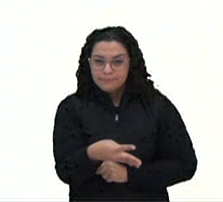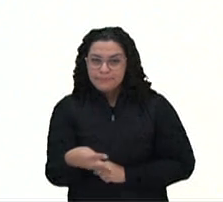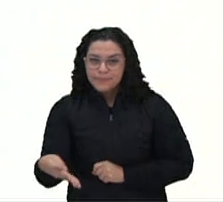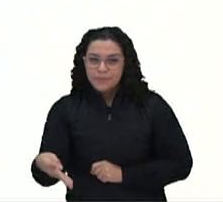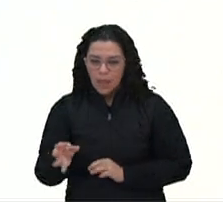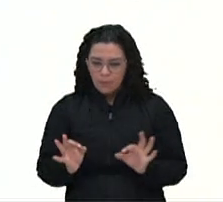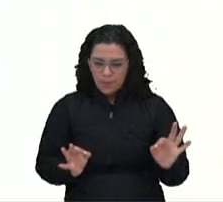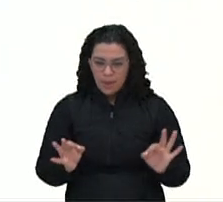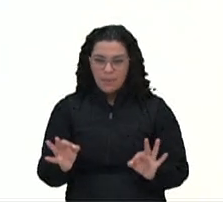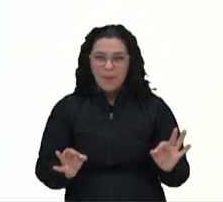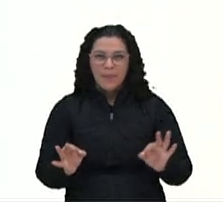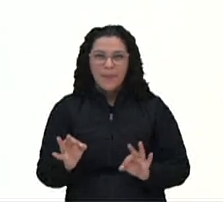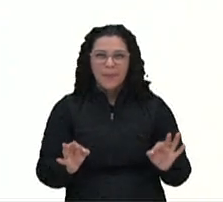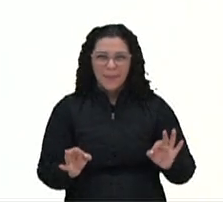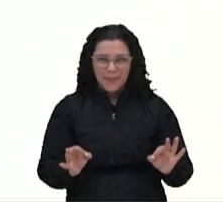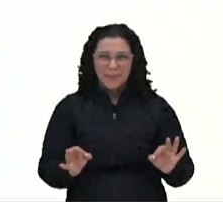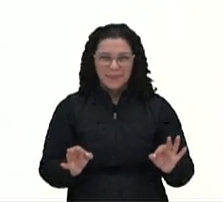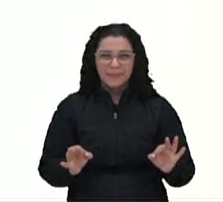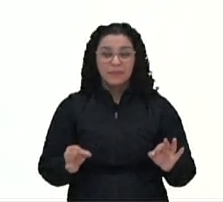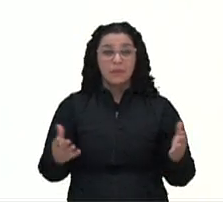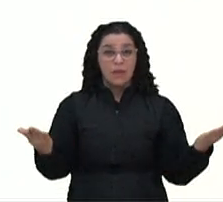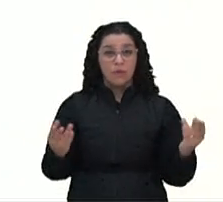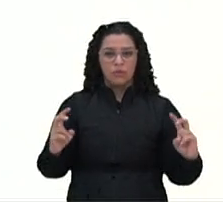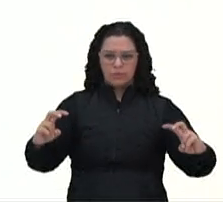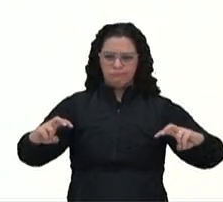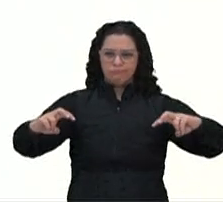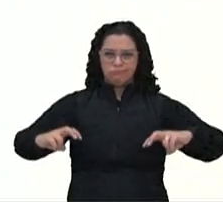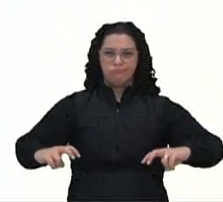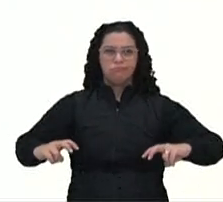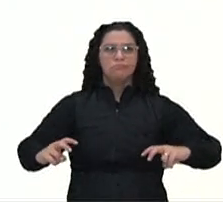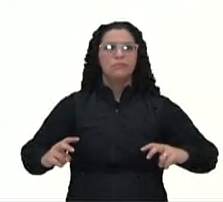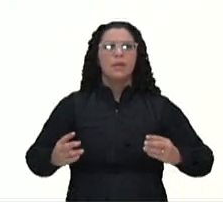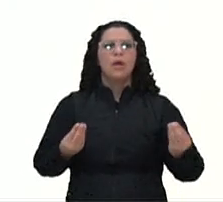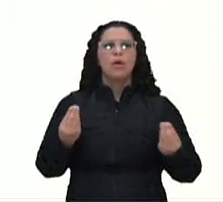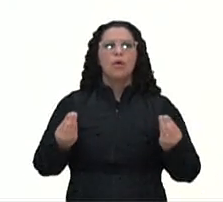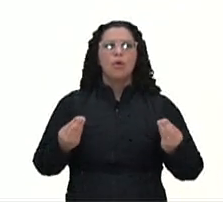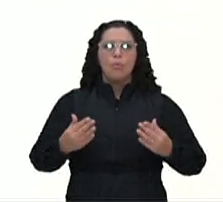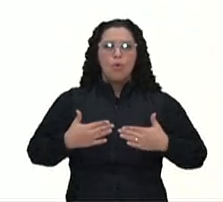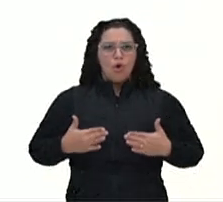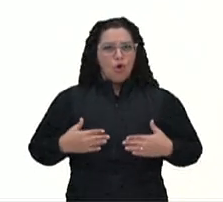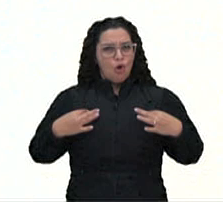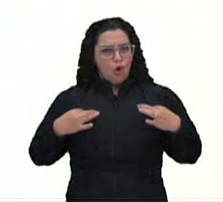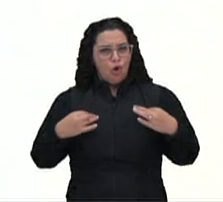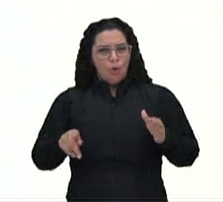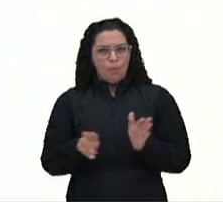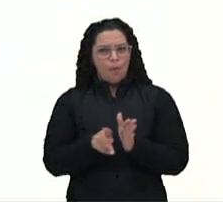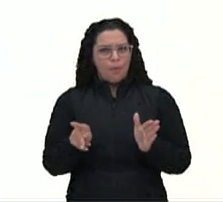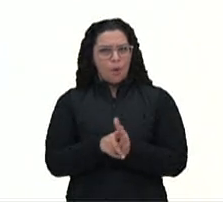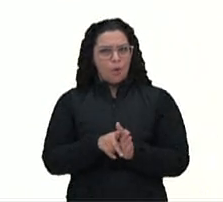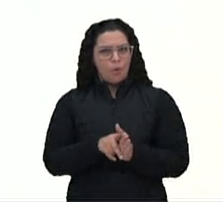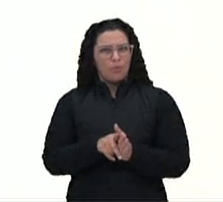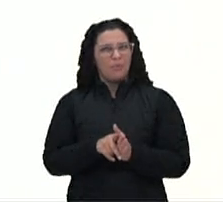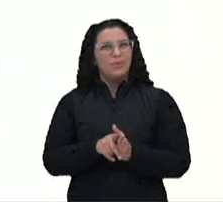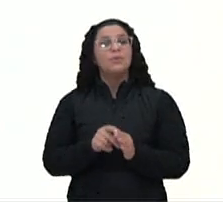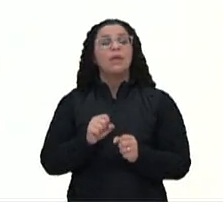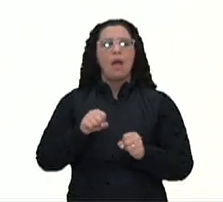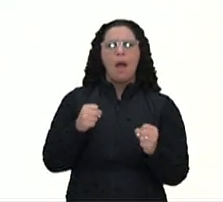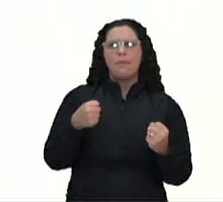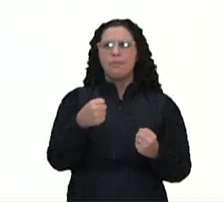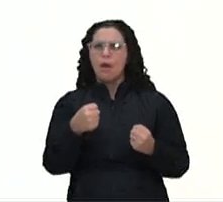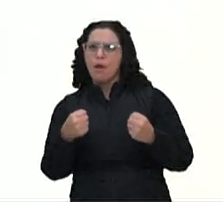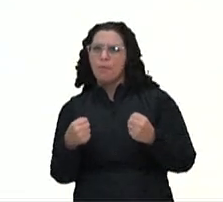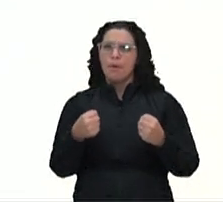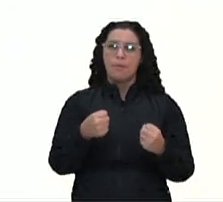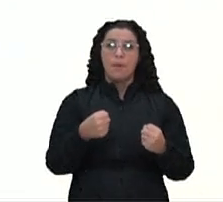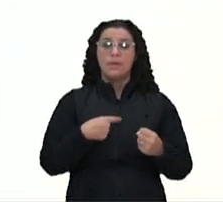de xadrez. E nesse momento eles estão com toda a vestimenta de luta de boxe mesmo, né? Mas nesse momento